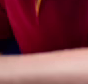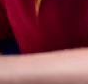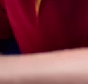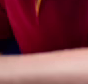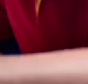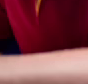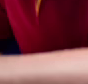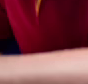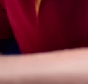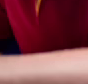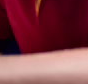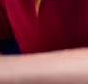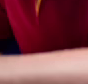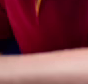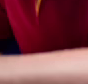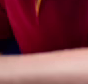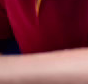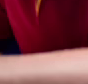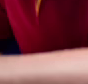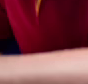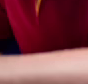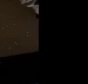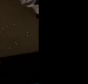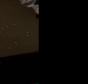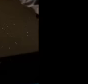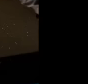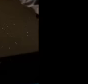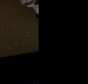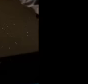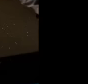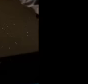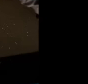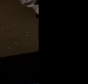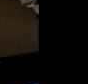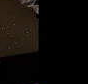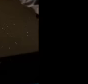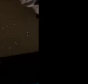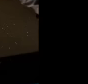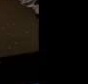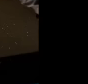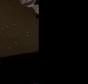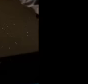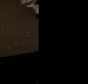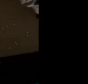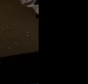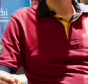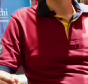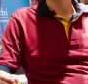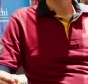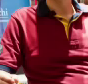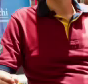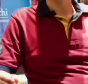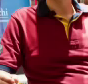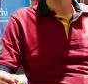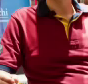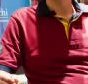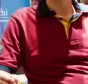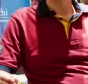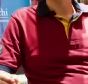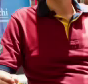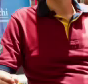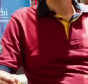primeira, Dalvi e Ricardo em uma livraria, sentados à mesa, autografam livros. Na segunda, Ricardo sentado, autografa. Na terceira, sentado à mesa, ele sorri. Atrás